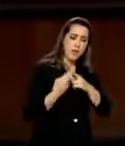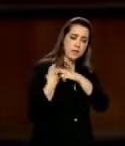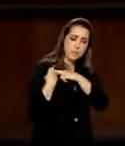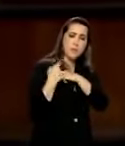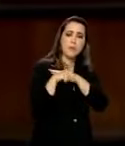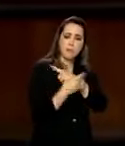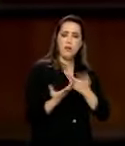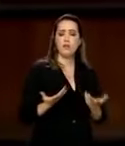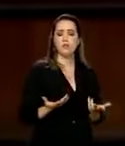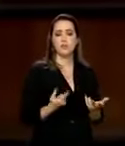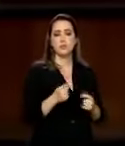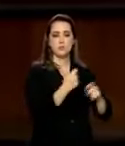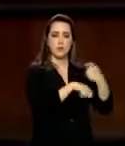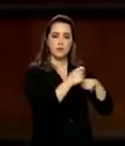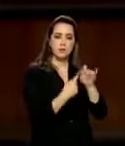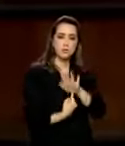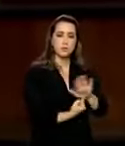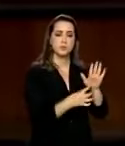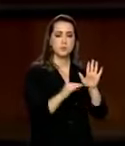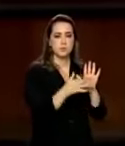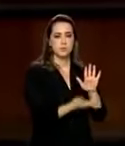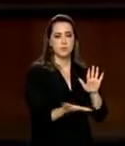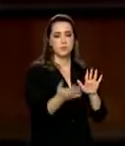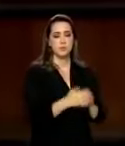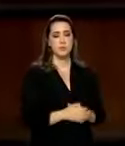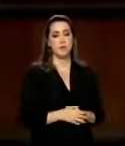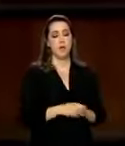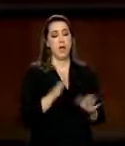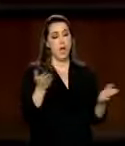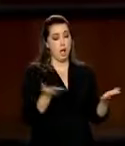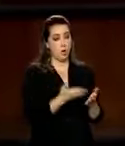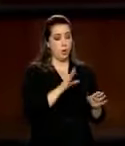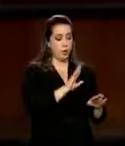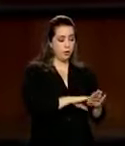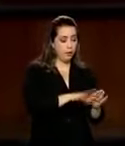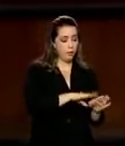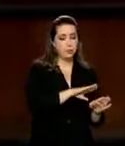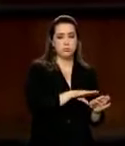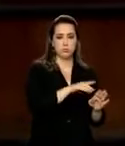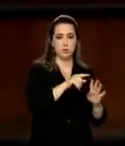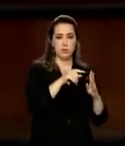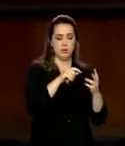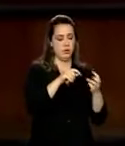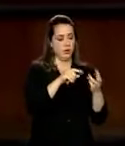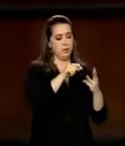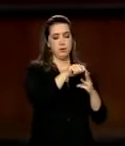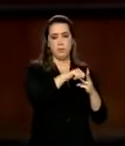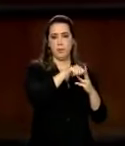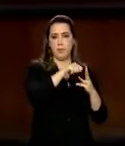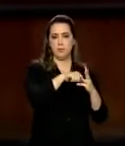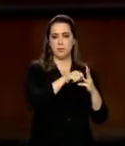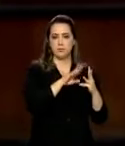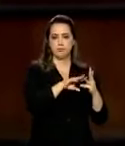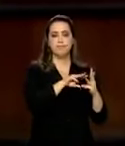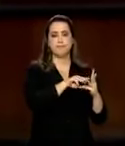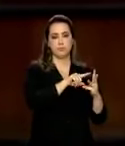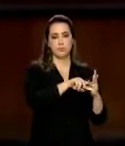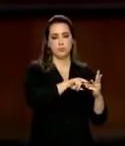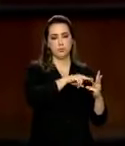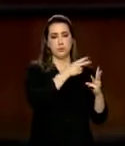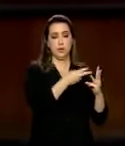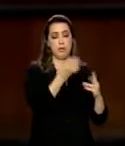economia tratou dessa questão. Bem, prorrogamos agora por mais 3 meses o auxílio emergencial. Pretendemos,